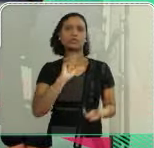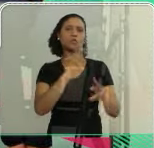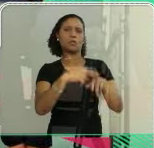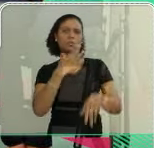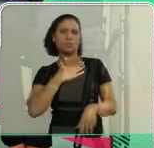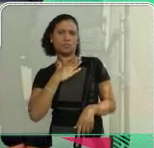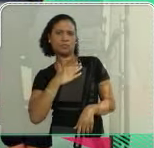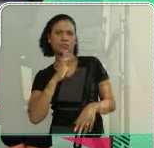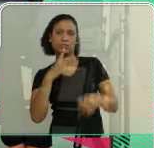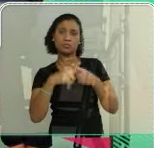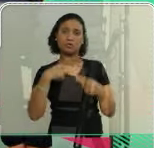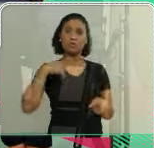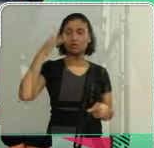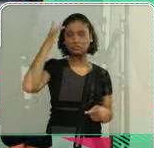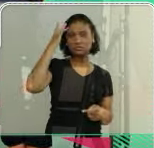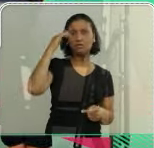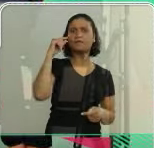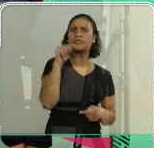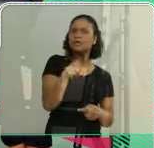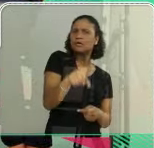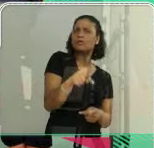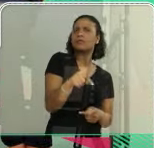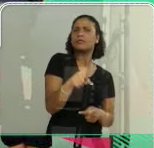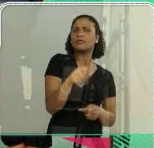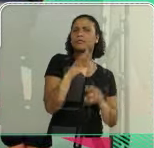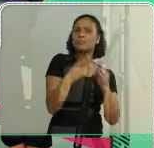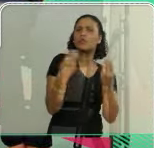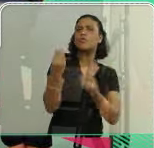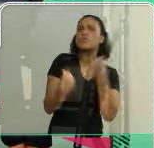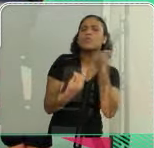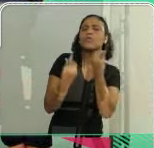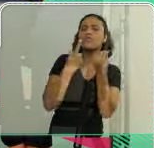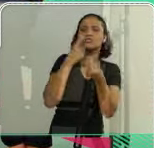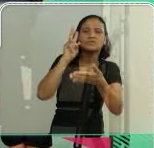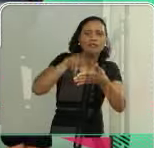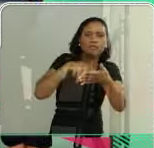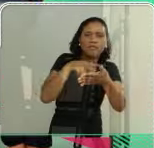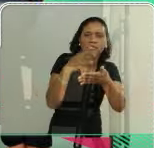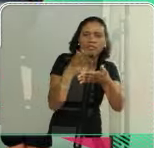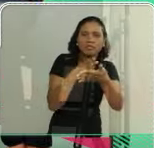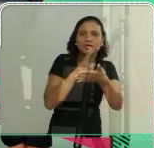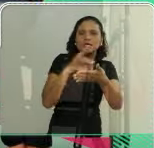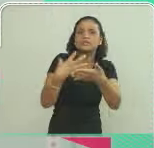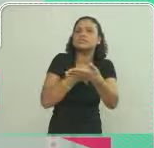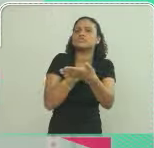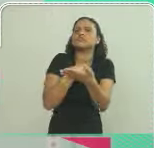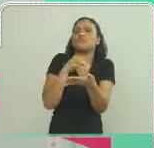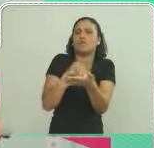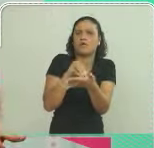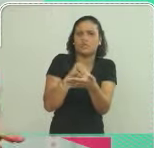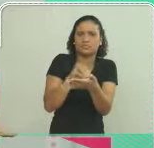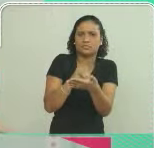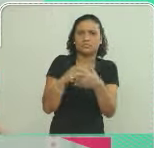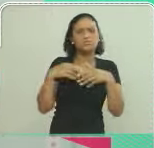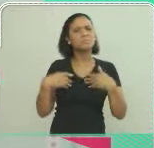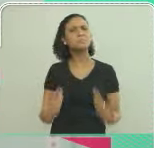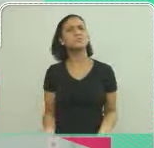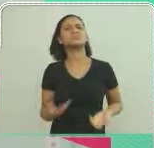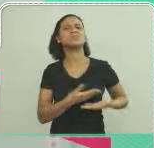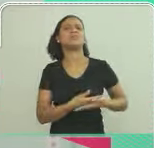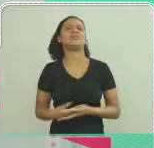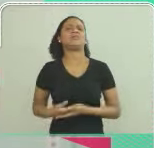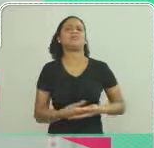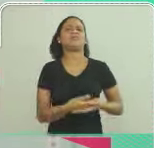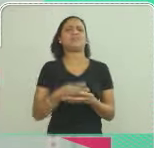resposta. E não muito por mim, porque eu achava que eu daria conta. Mas para quem fosse ler o livro, ia sentir falta disso. Poxa, mas a neném da Tatiana tem só